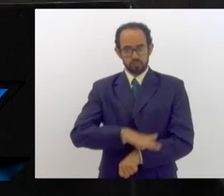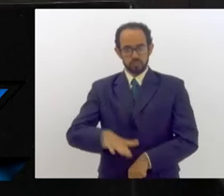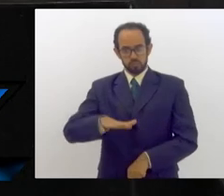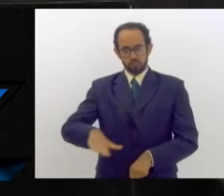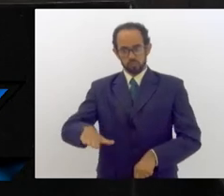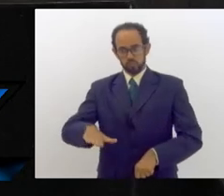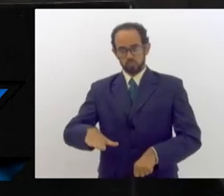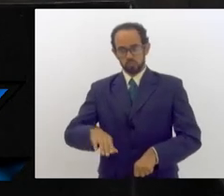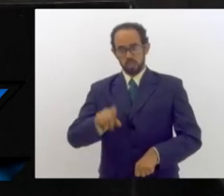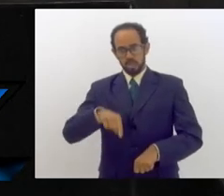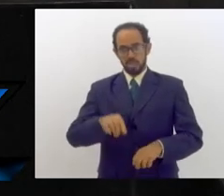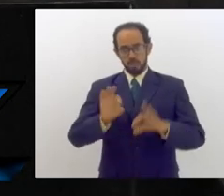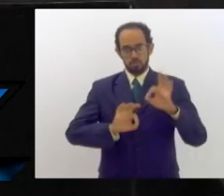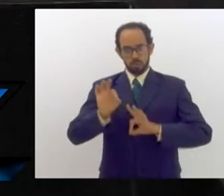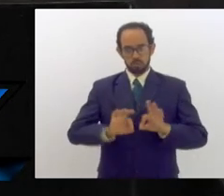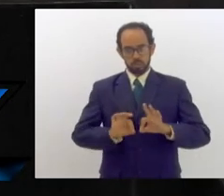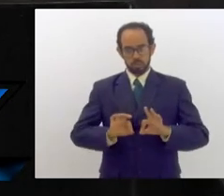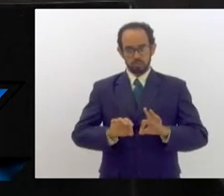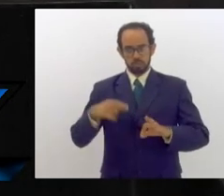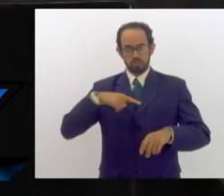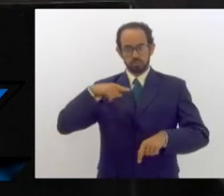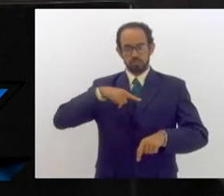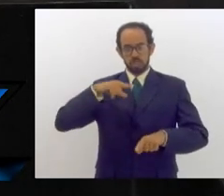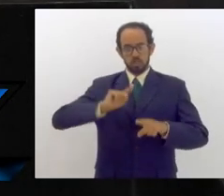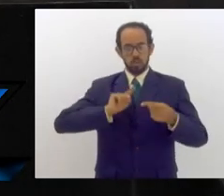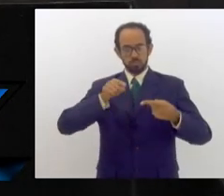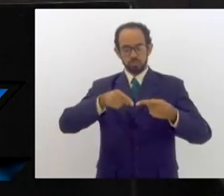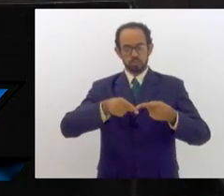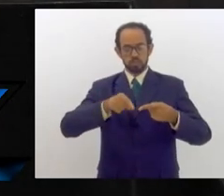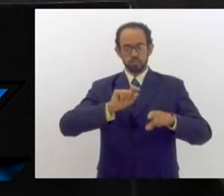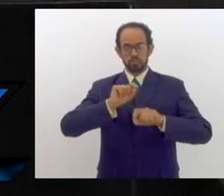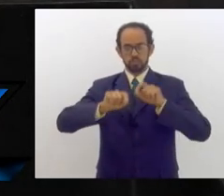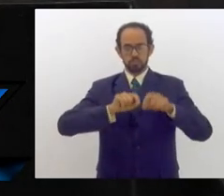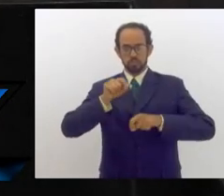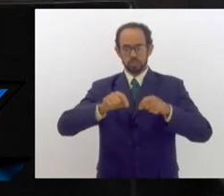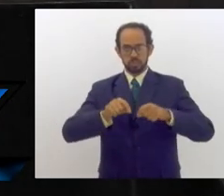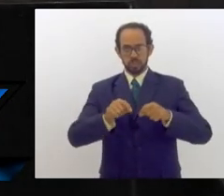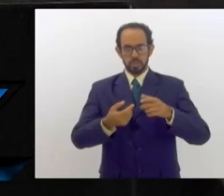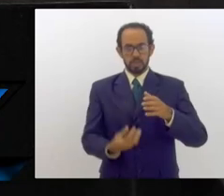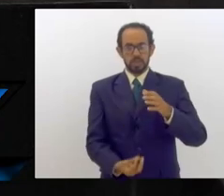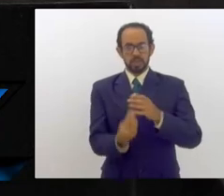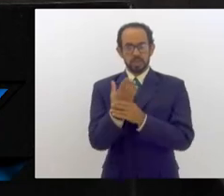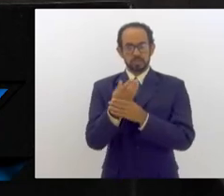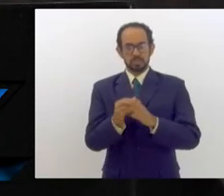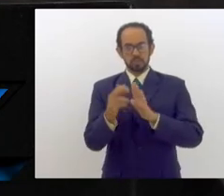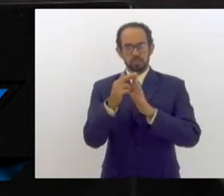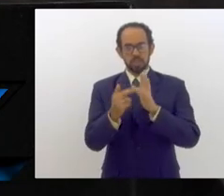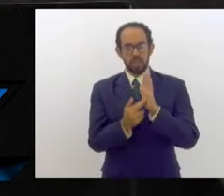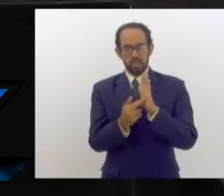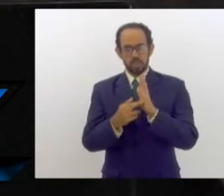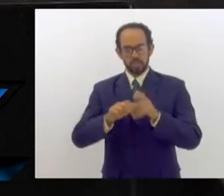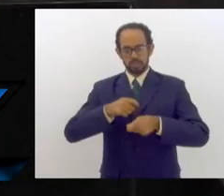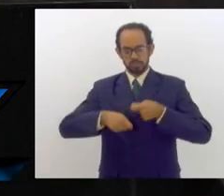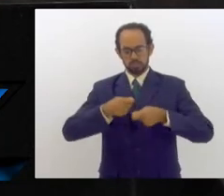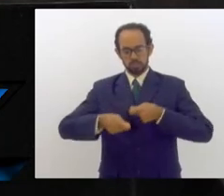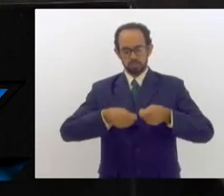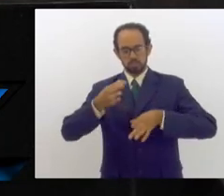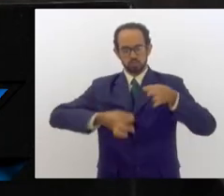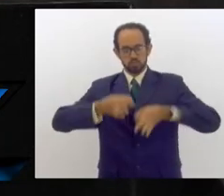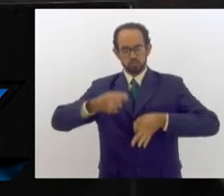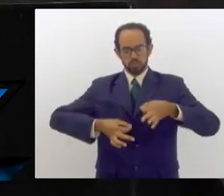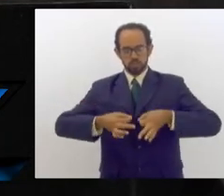é um projeto que Visa sanções administrativas e jurídicas contra a